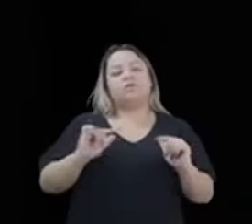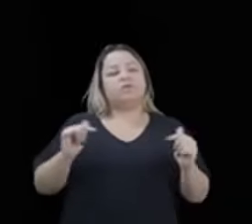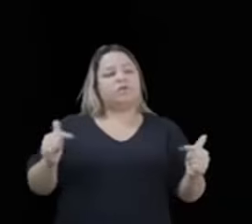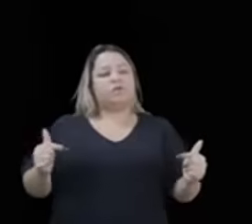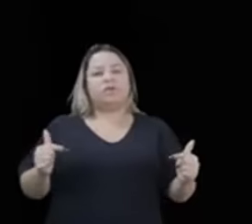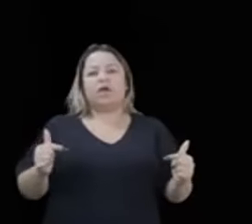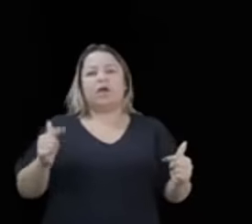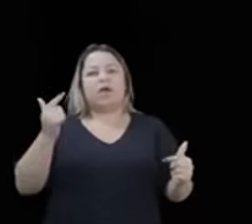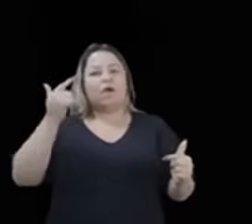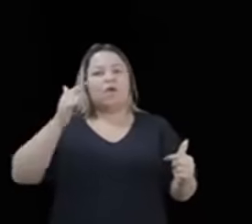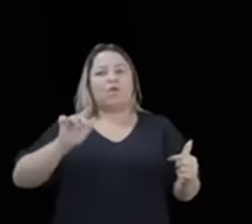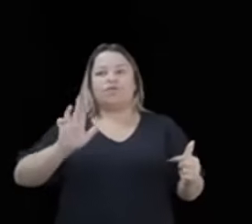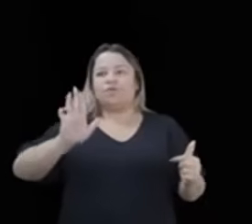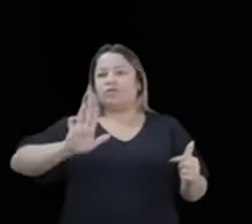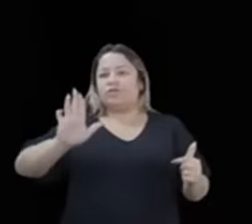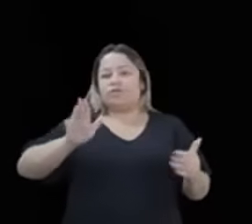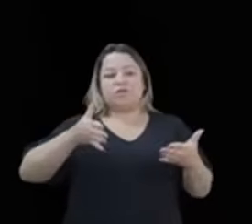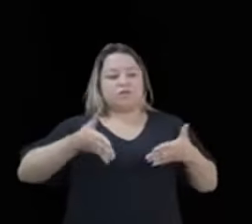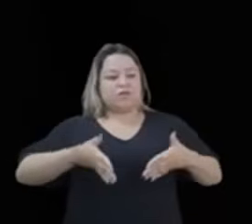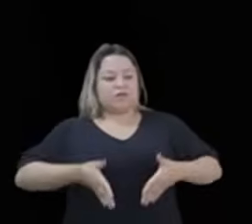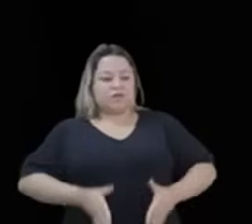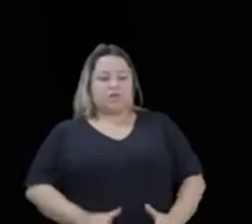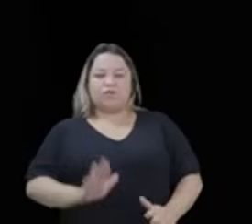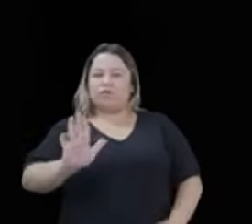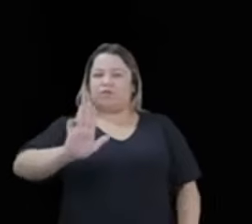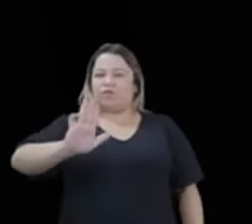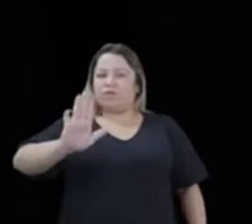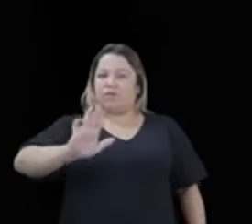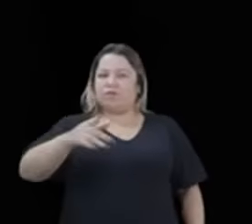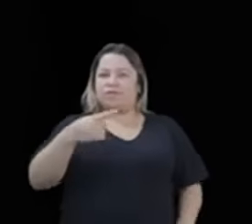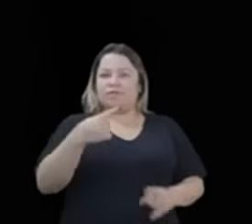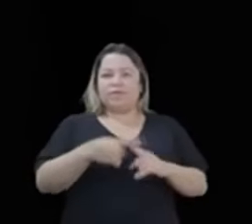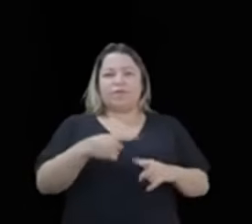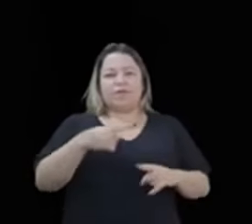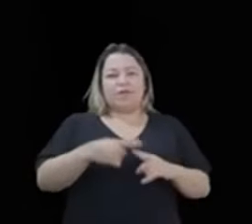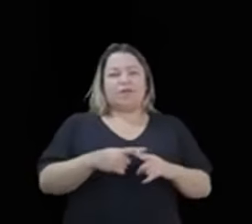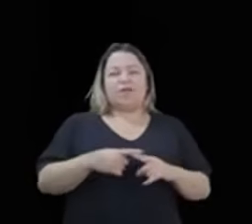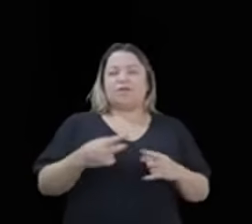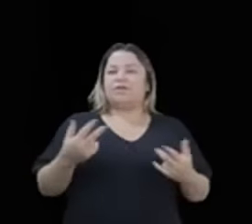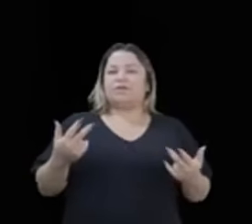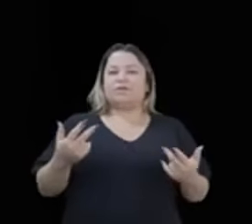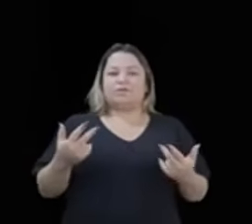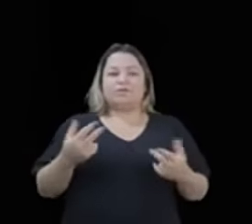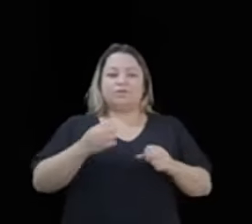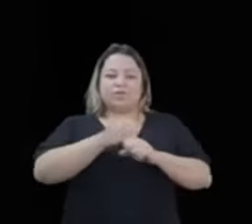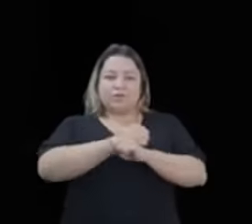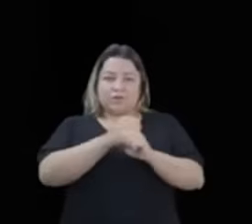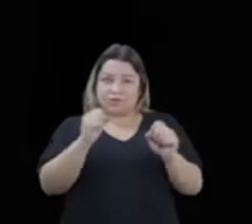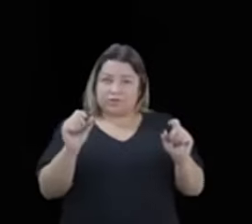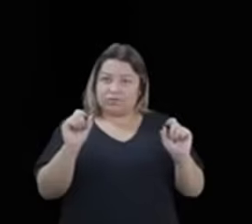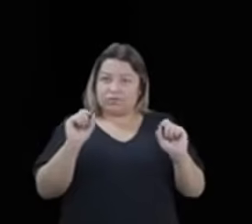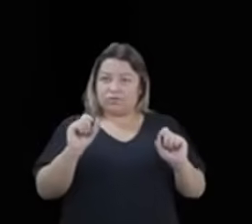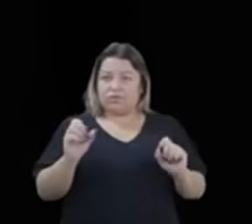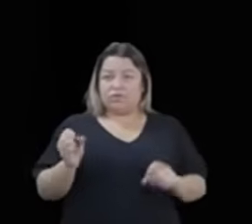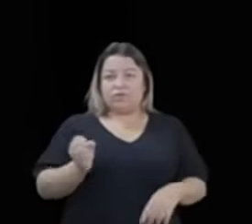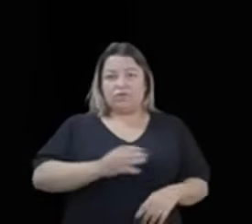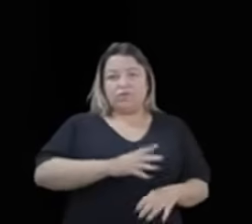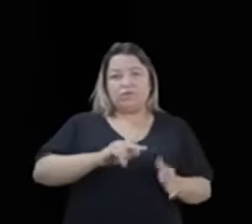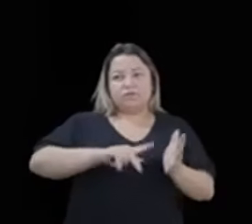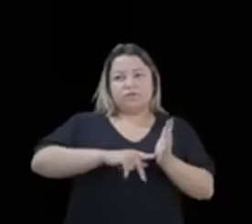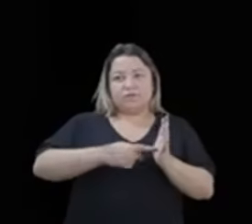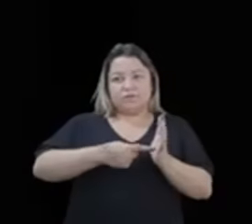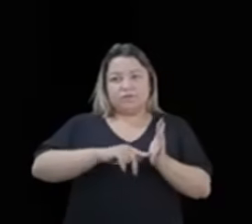outro Lula. Não nascerá outro Lula porque as condições históricas, quando o novo